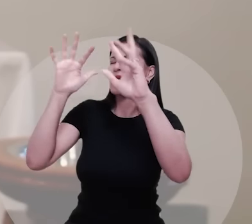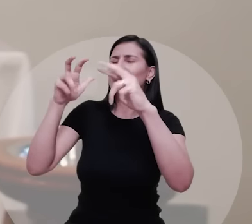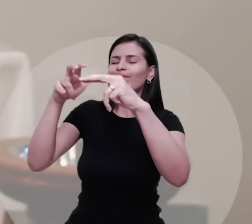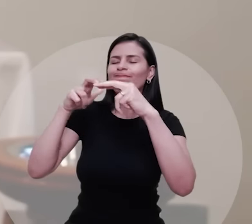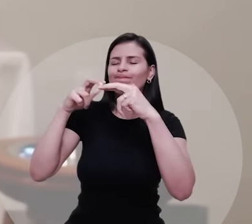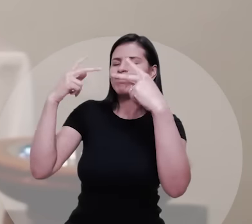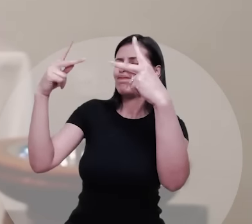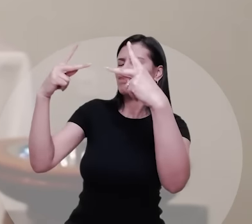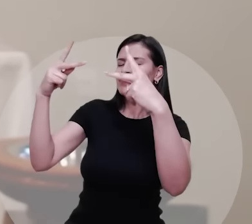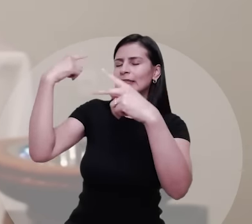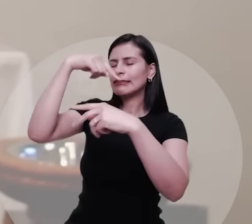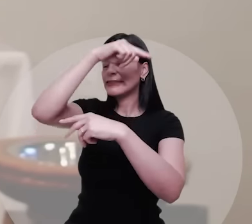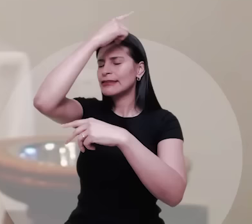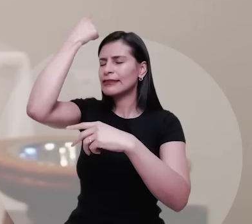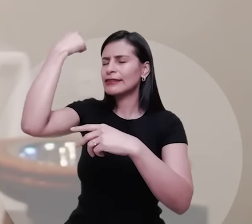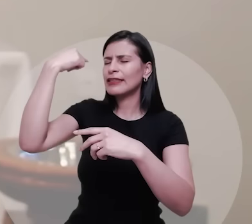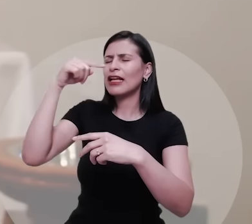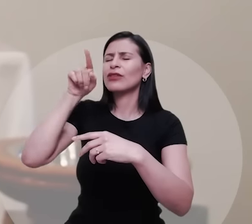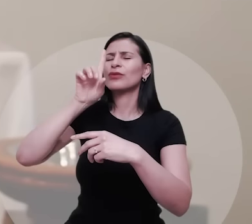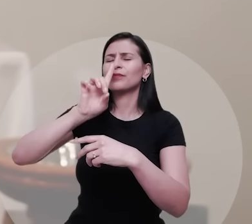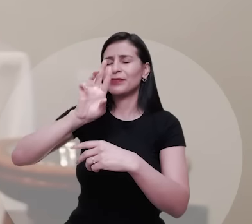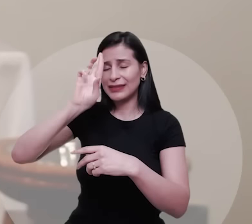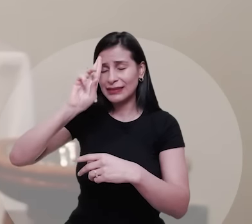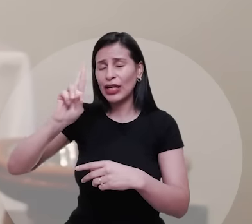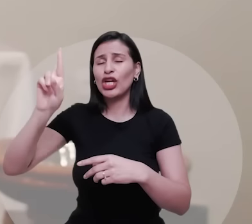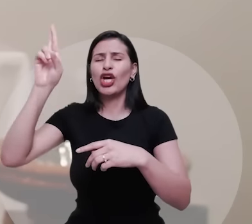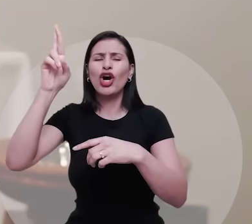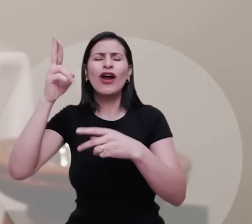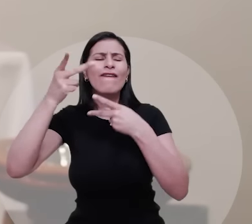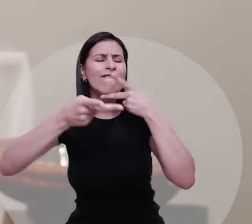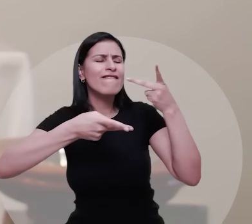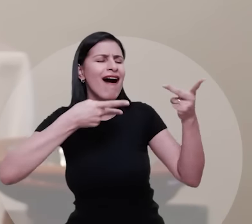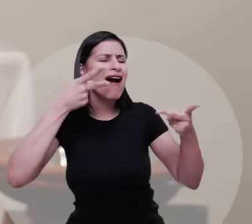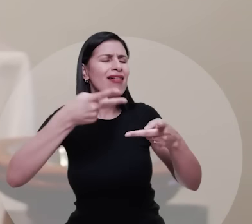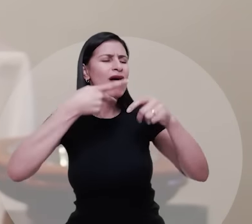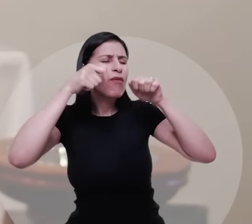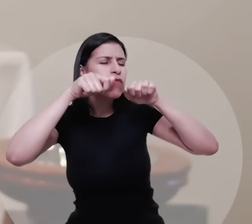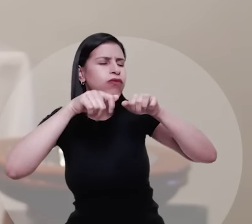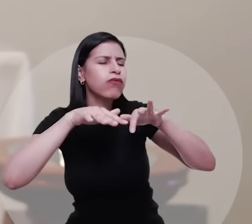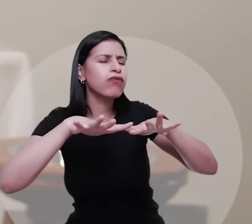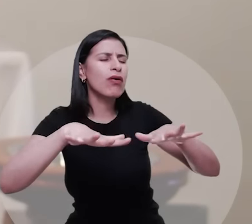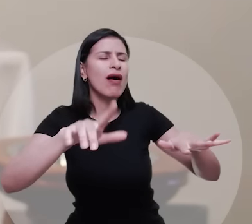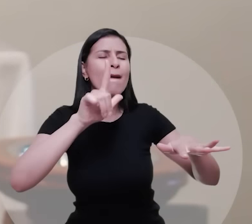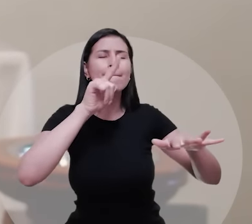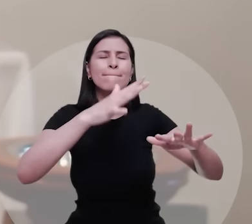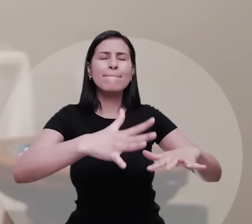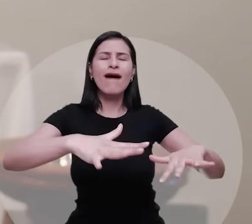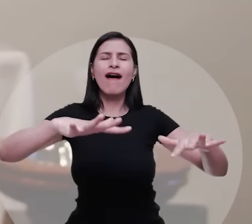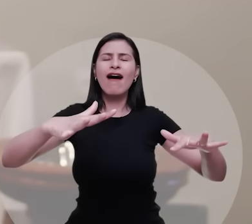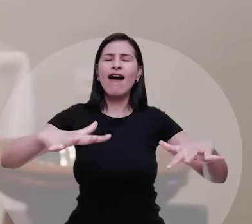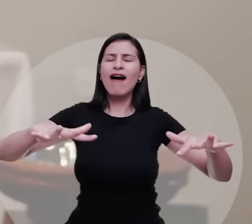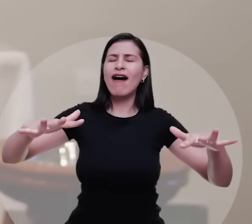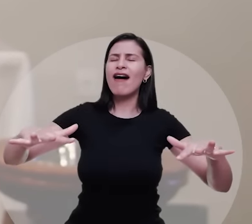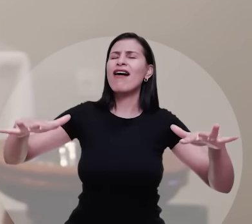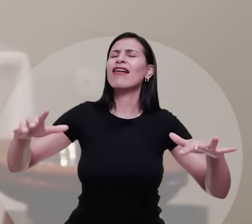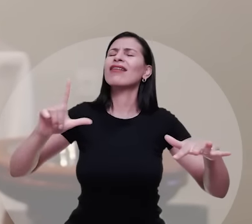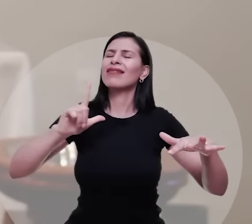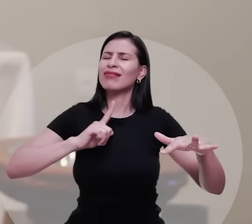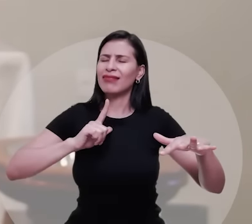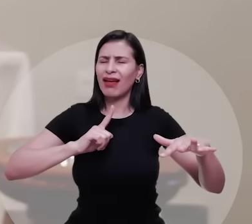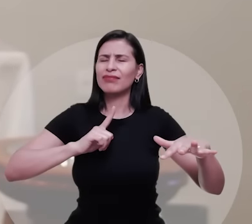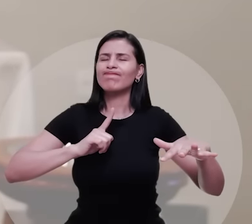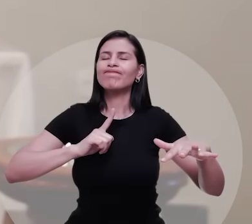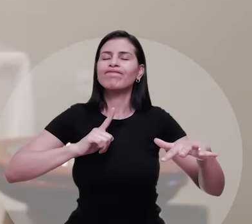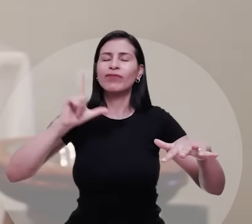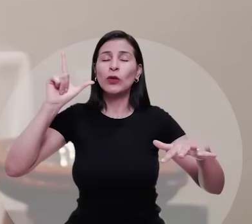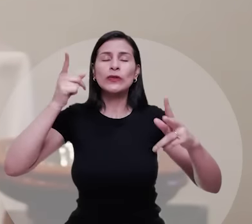celestiais, honrem o Senhor por Sua glória e força. Honrem o Senhor pela glória do Seu nome.